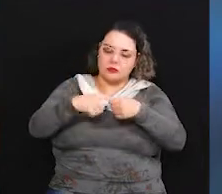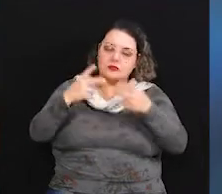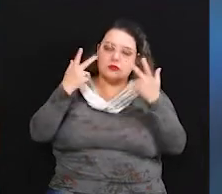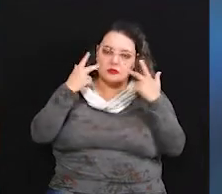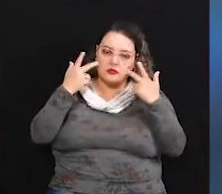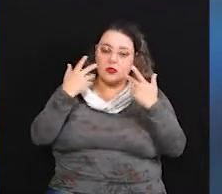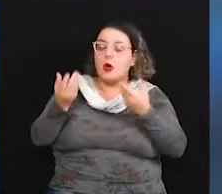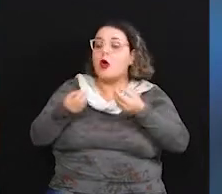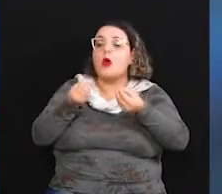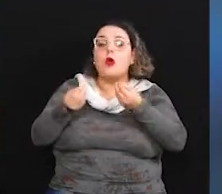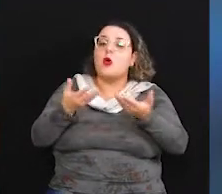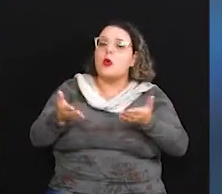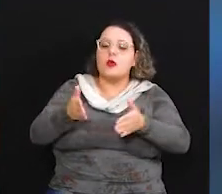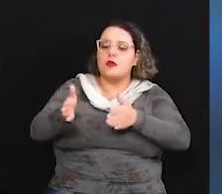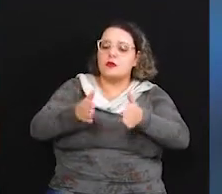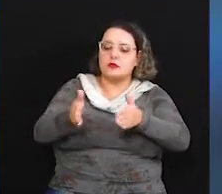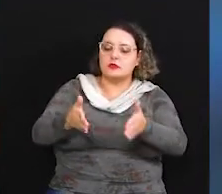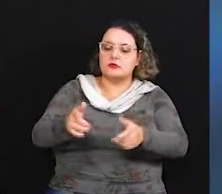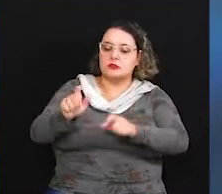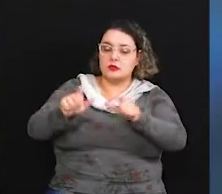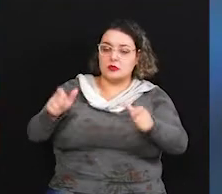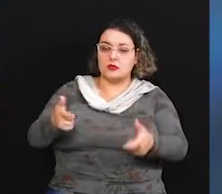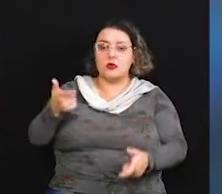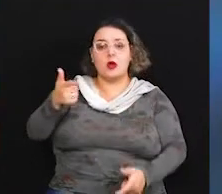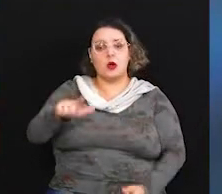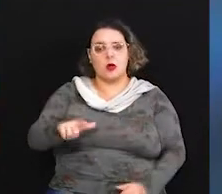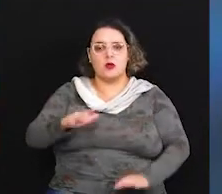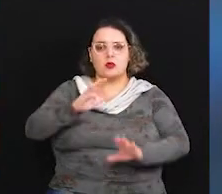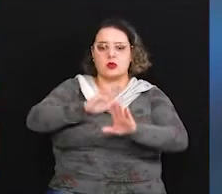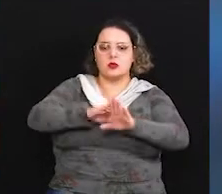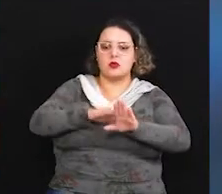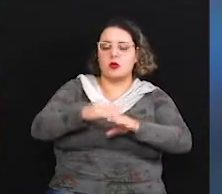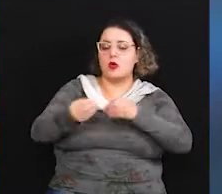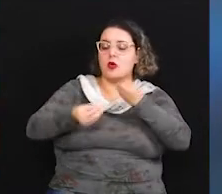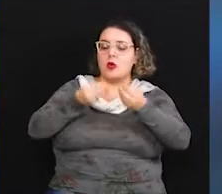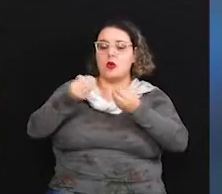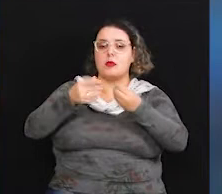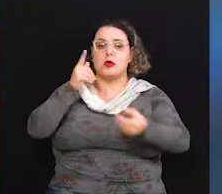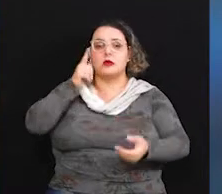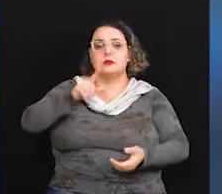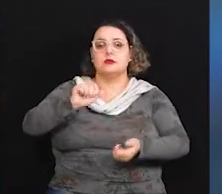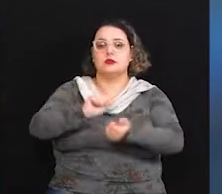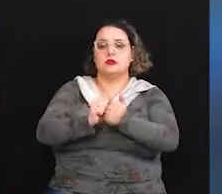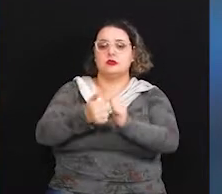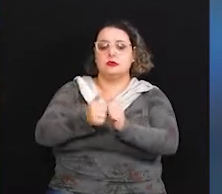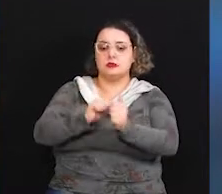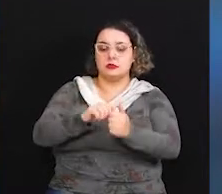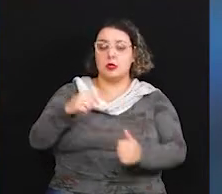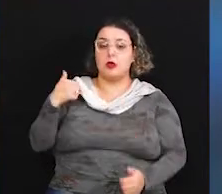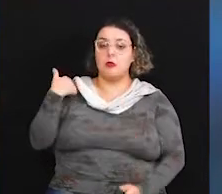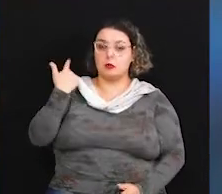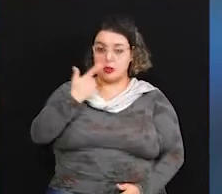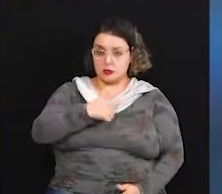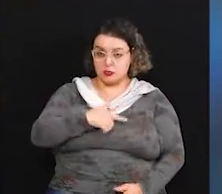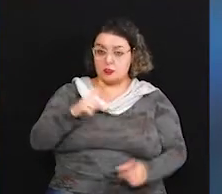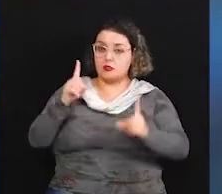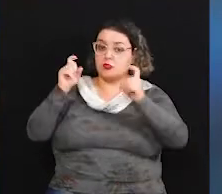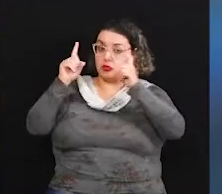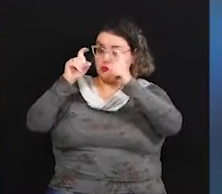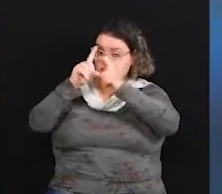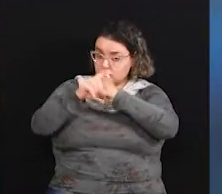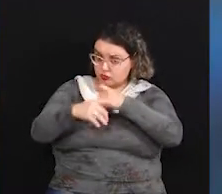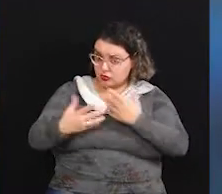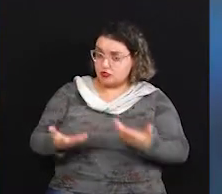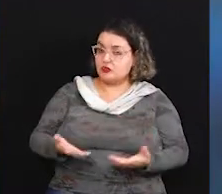é que foi esse período aí para vocês, para continuarem as atividades? Como é que vocês conseguiram se organizar? Para nós foi muito